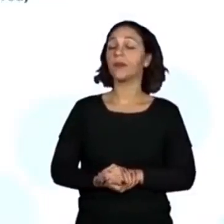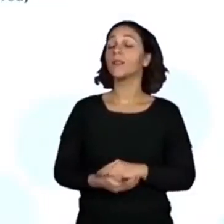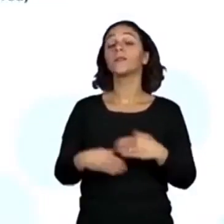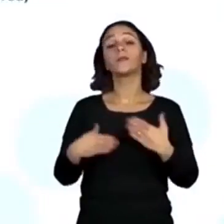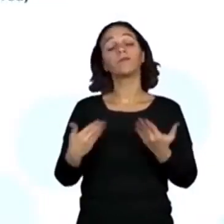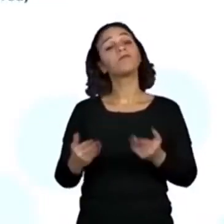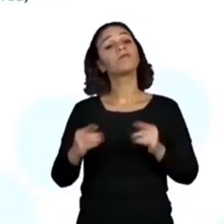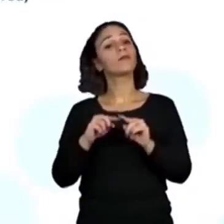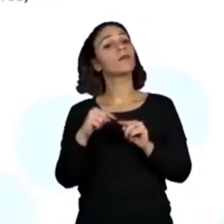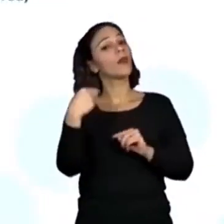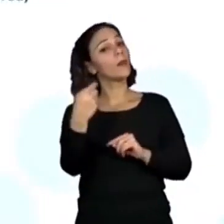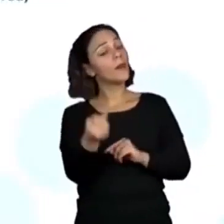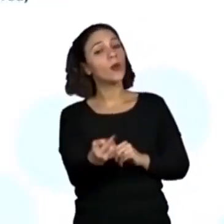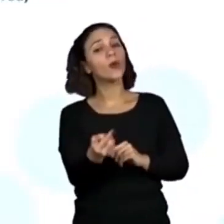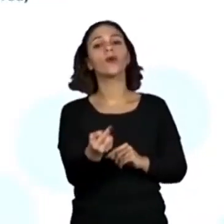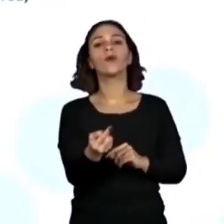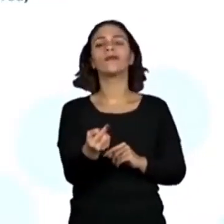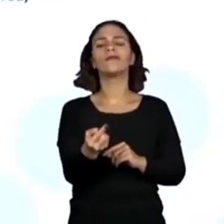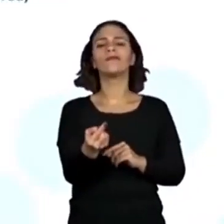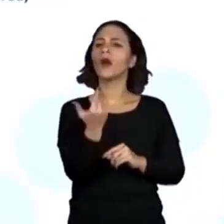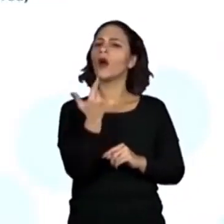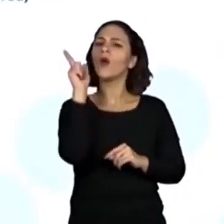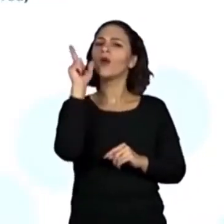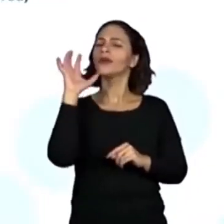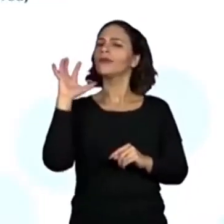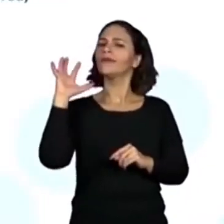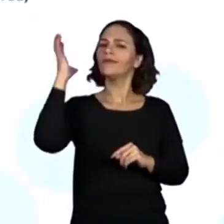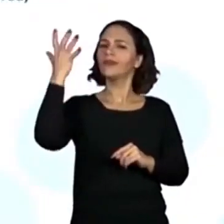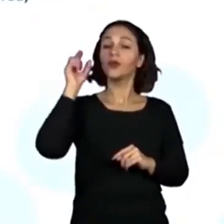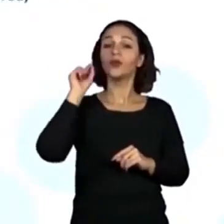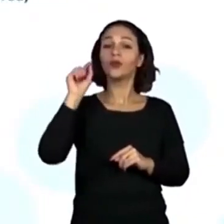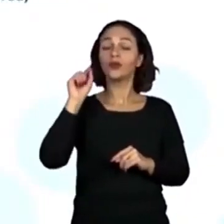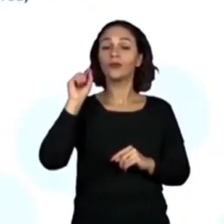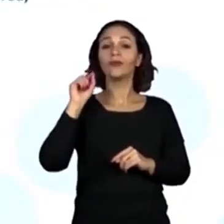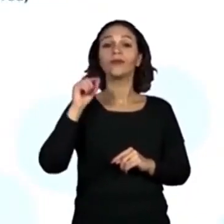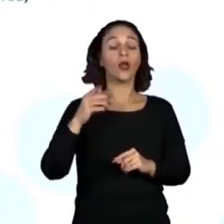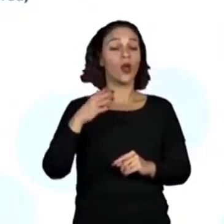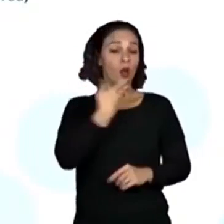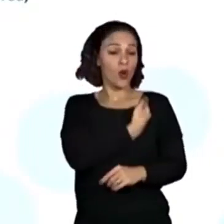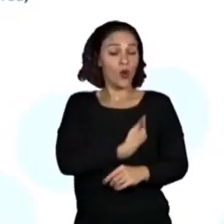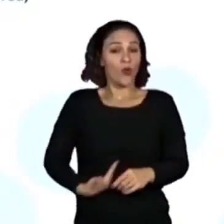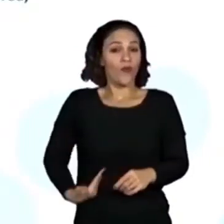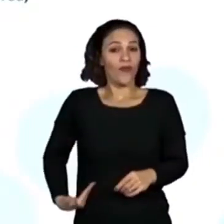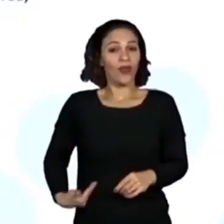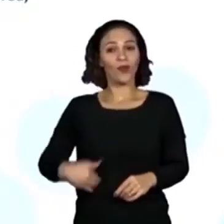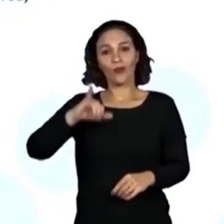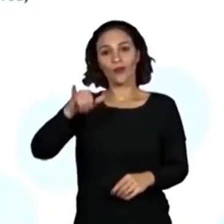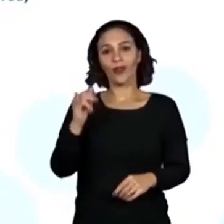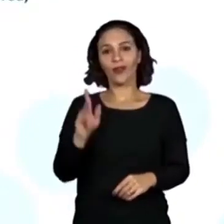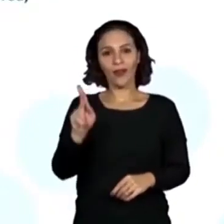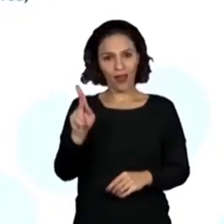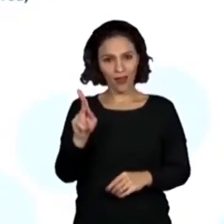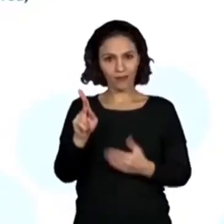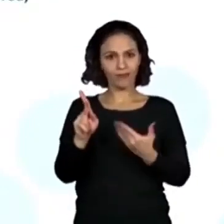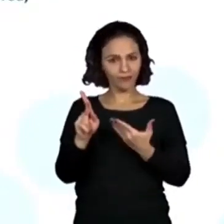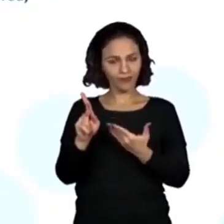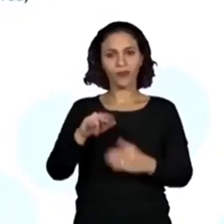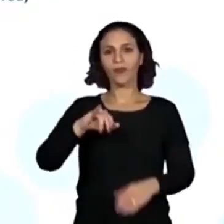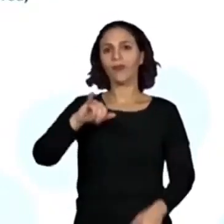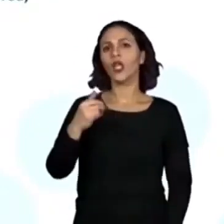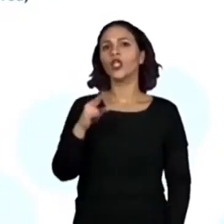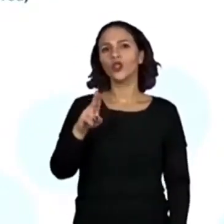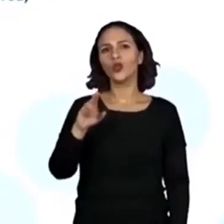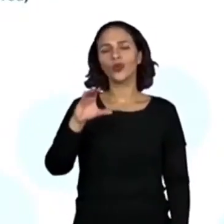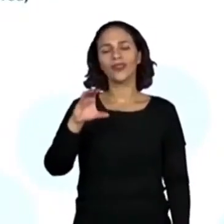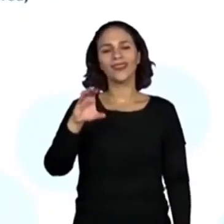Depois nós temos uma outra situação, que foi o governo de Juscelino Kubitschek. O Juscelino Kubitschek,